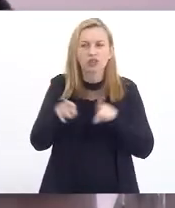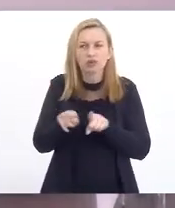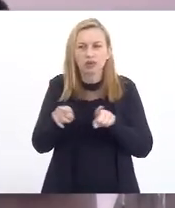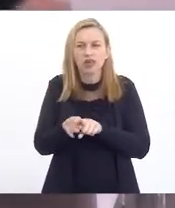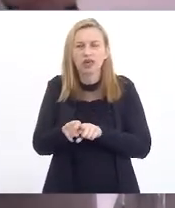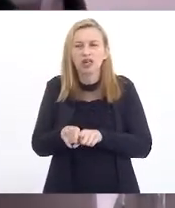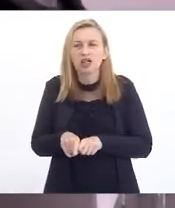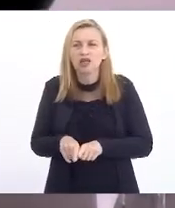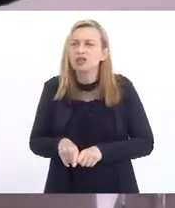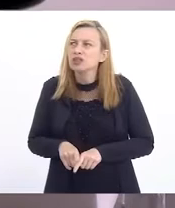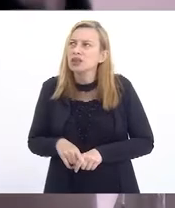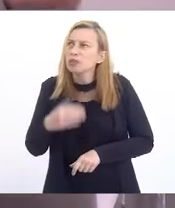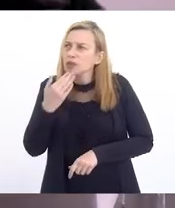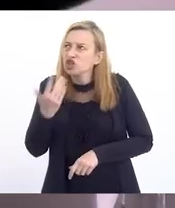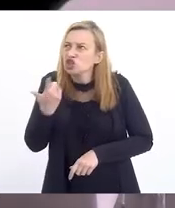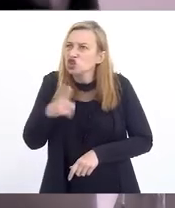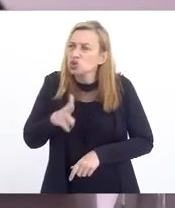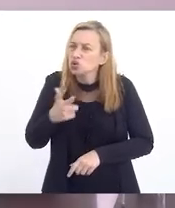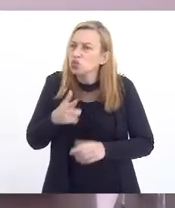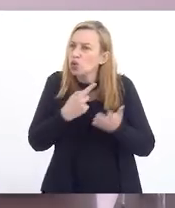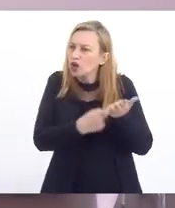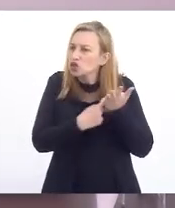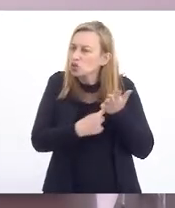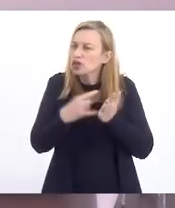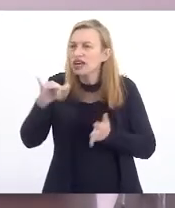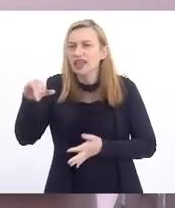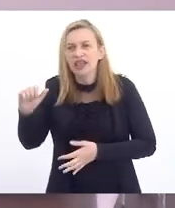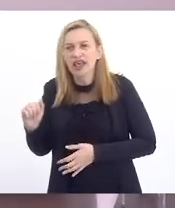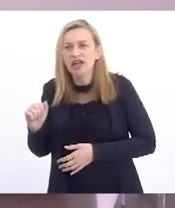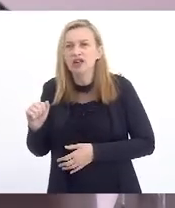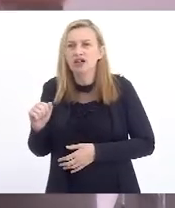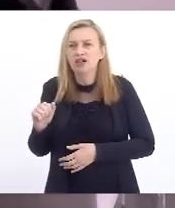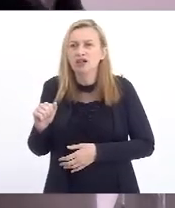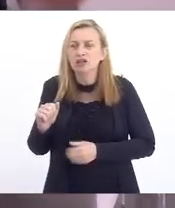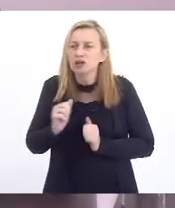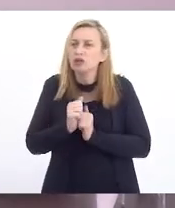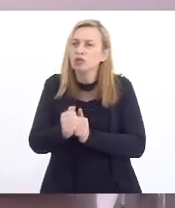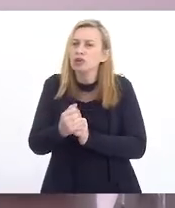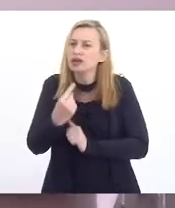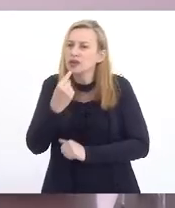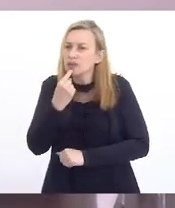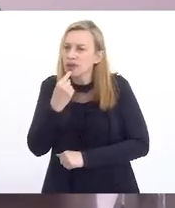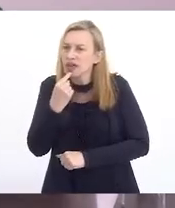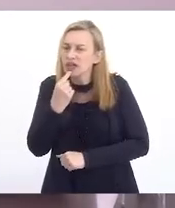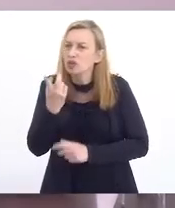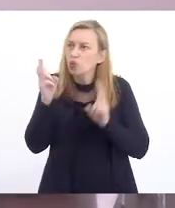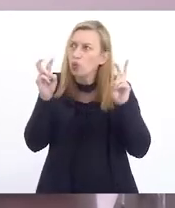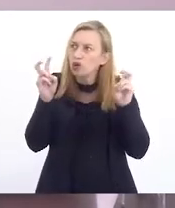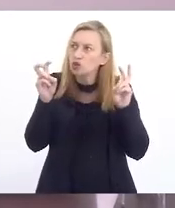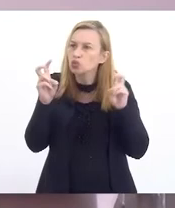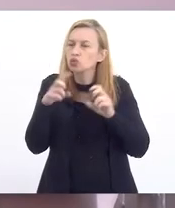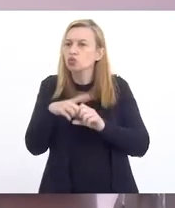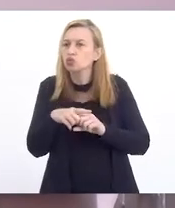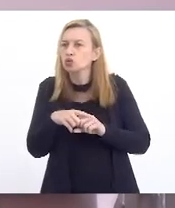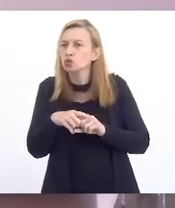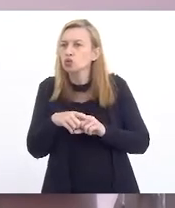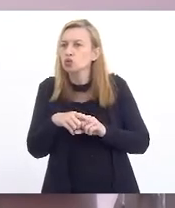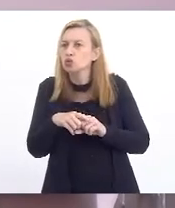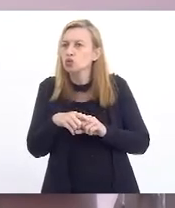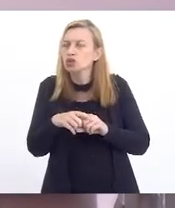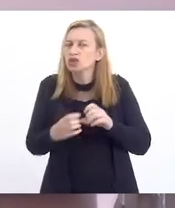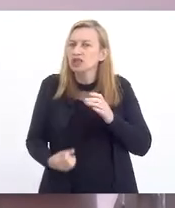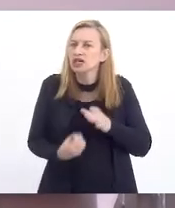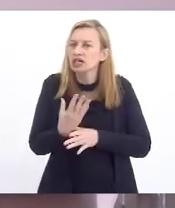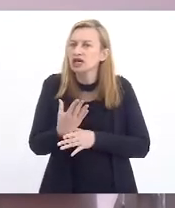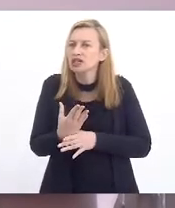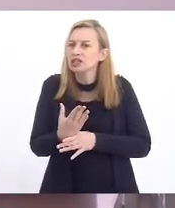é um outro tema, mas pedir de novo ajuda ao INEA para, assim, acompanhar de perto a questão da construção da